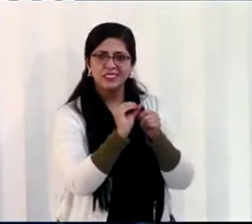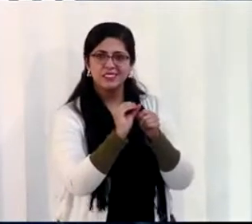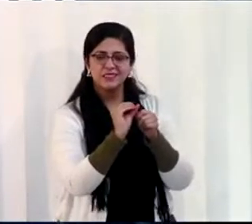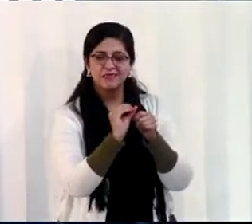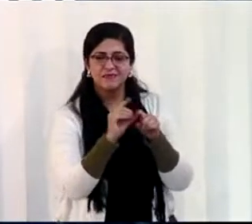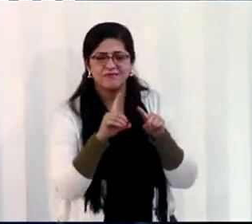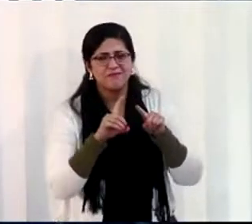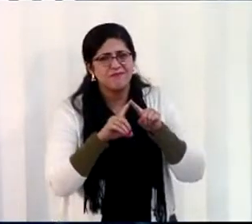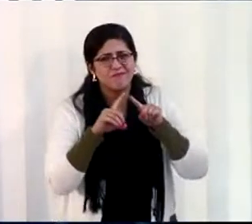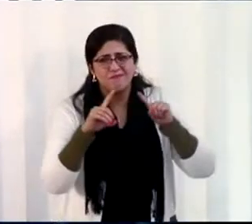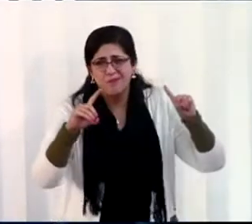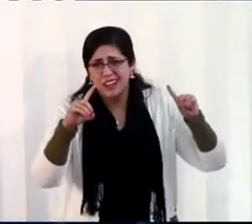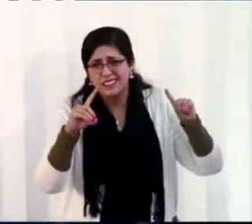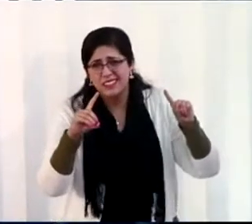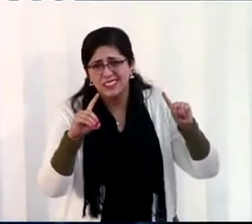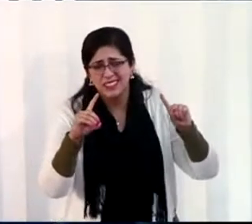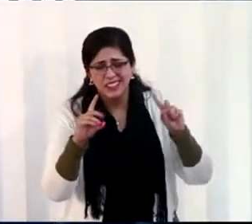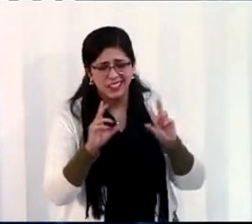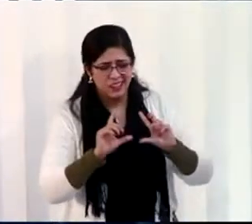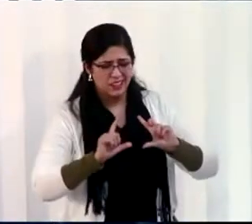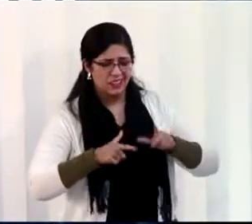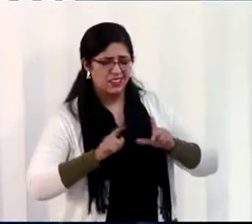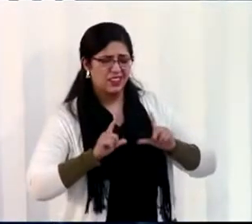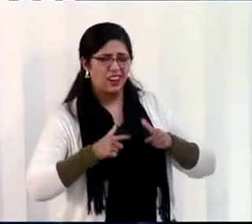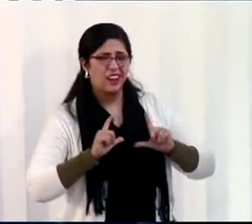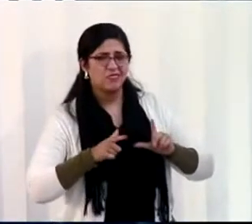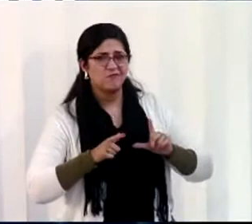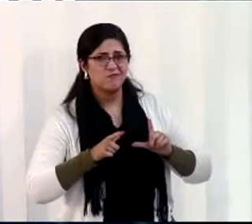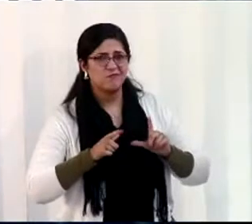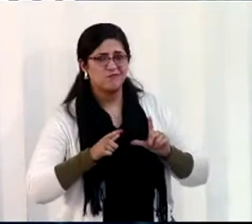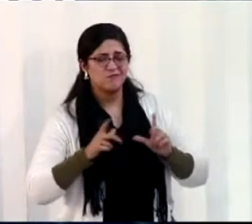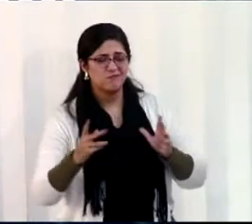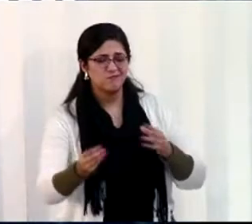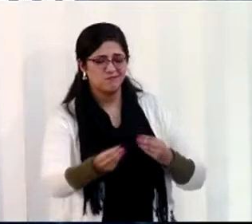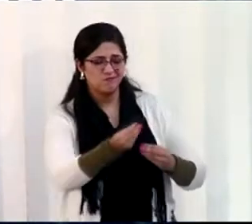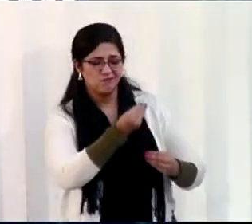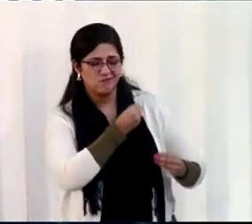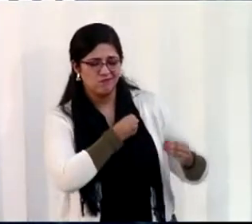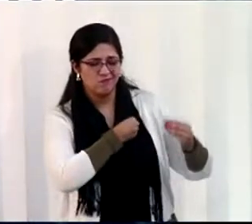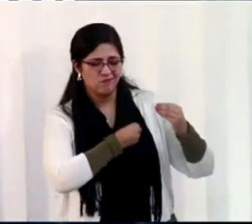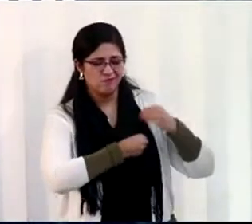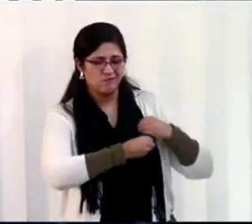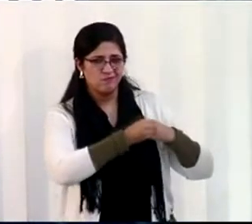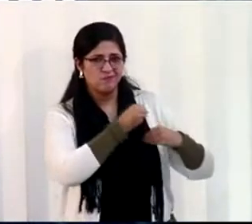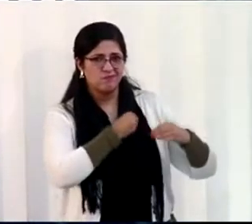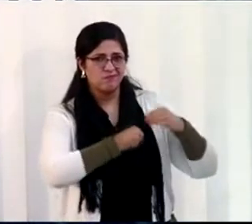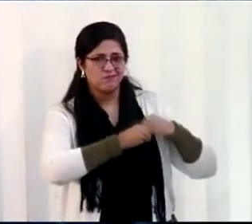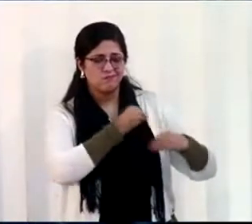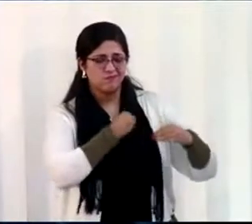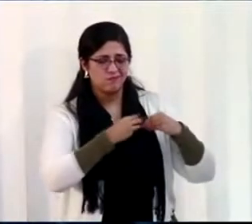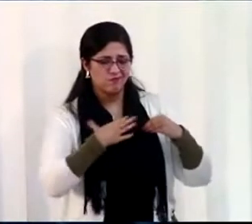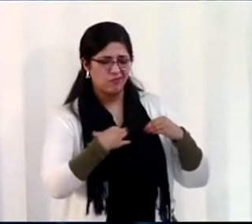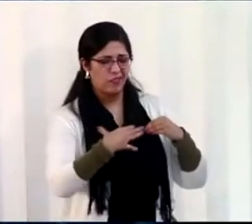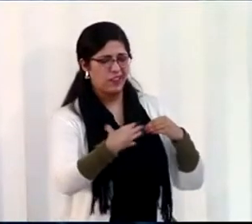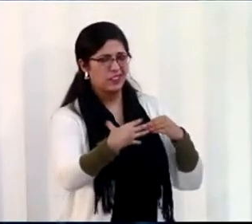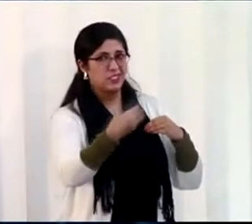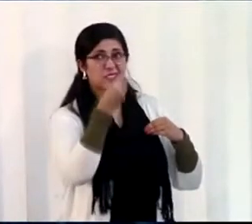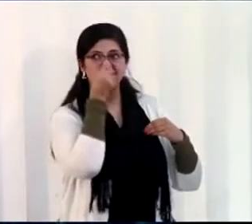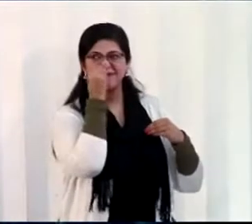terdes entrado nela, vós a contaminastes, e da minha herança fizestes abominação.